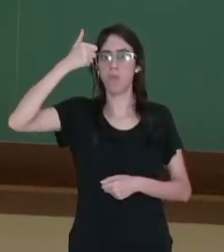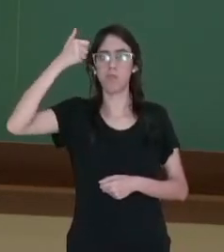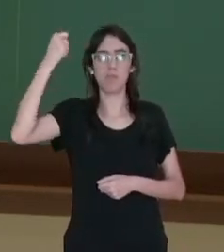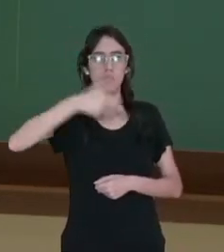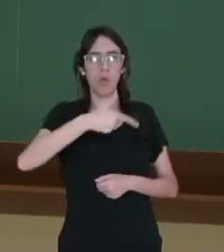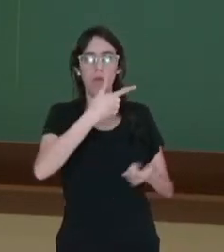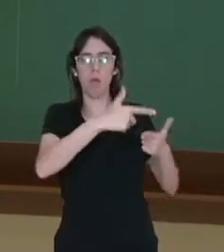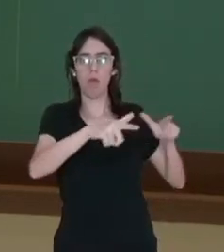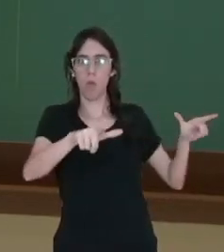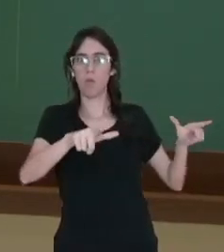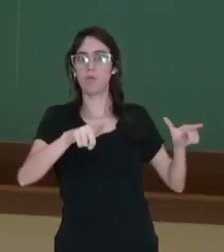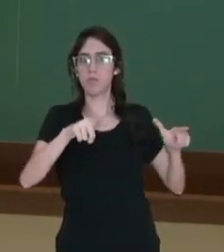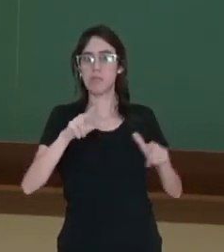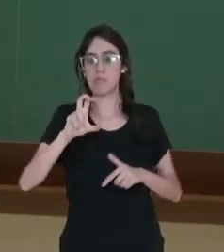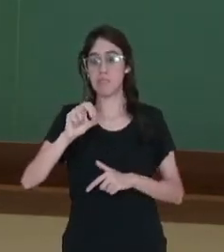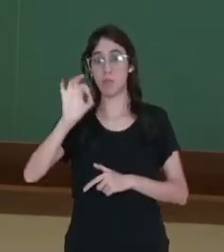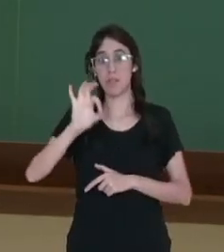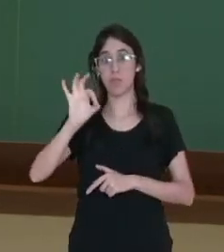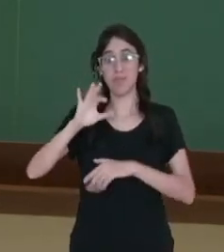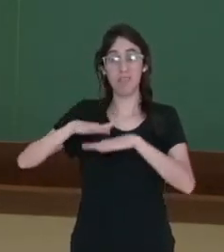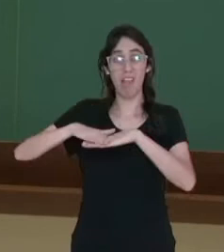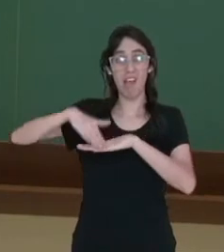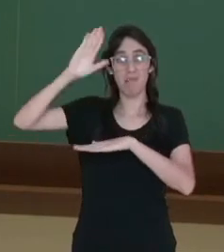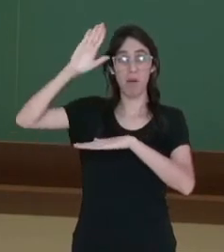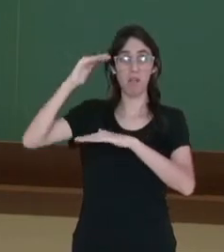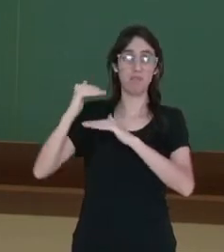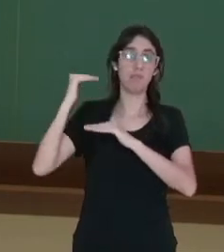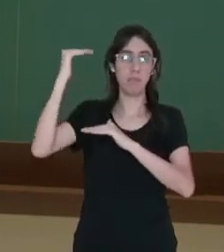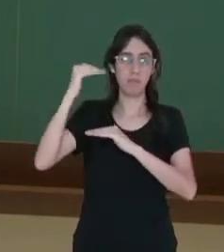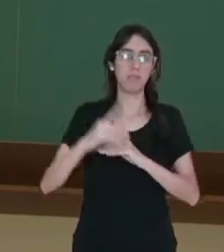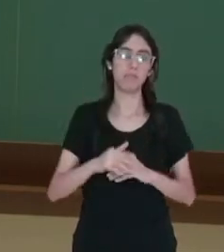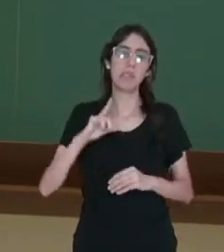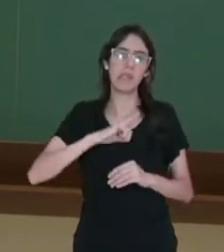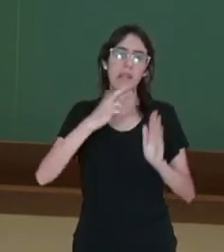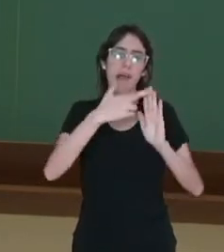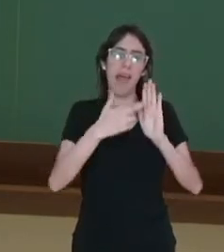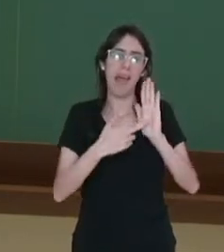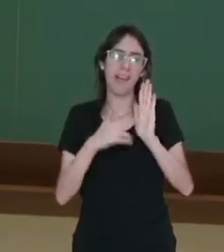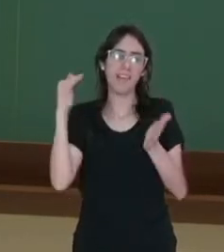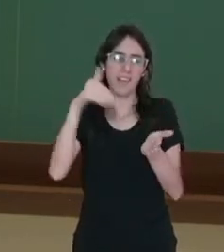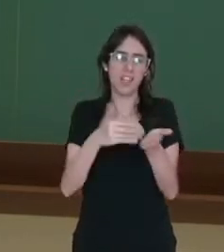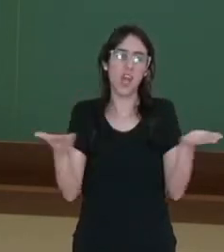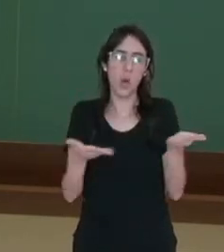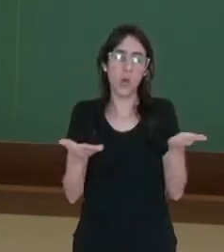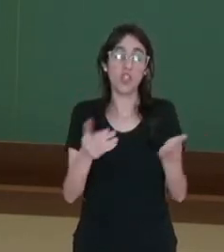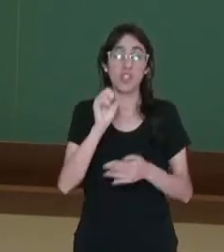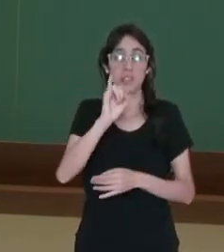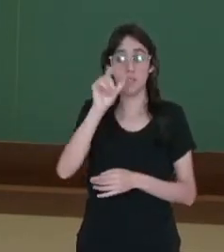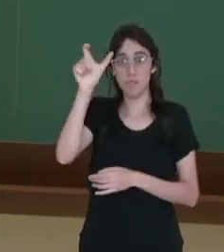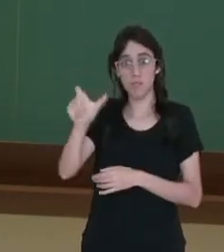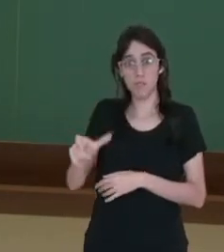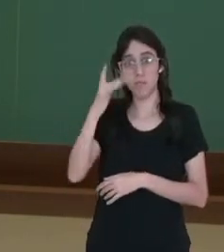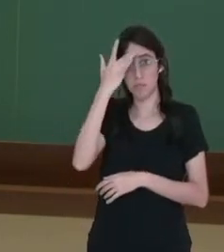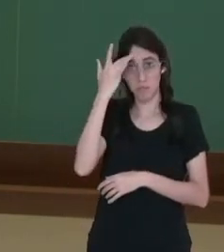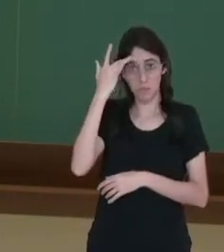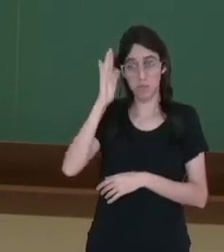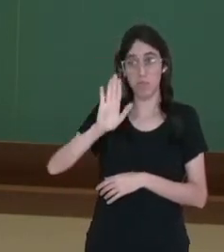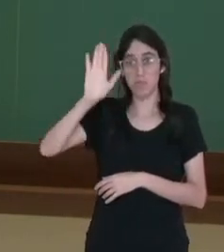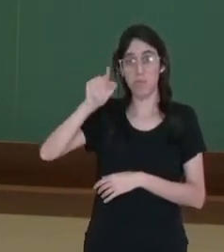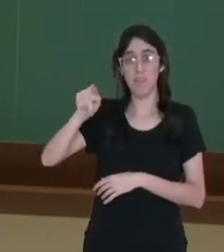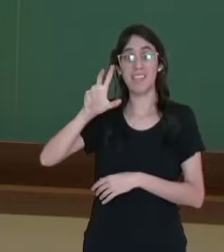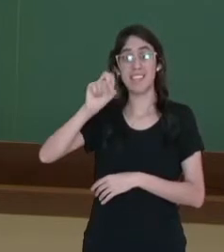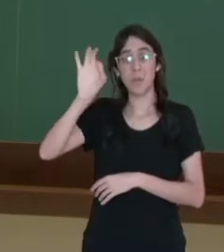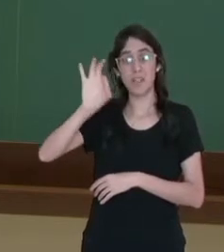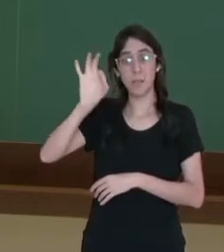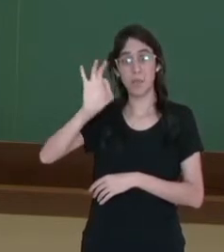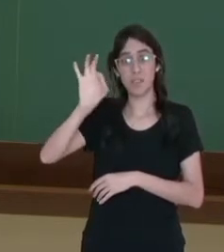dos votos válidos pela regra eleitoral, que ainda é vigente atualmente Quando um candidato recebe, ainda em primeiro turno, mais de